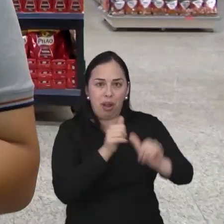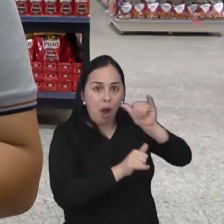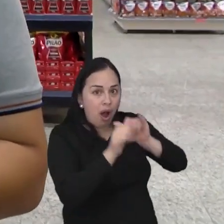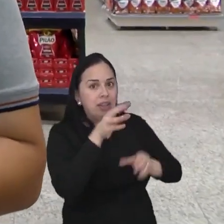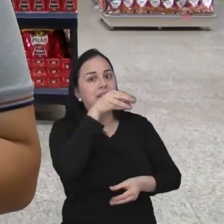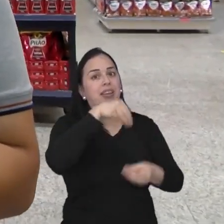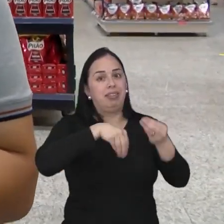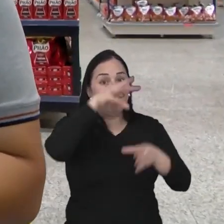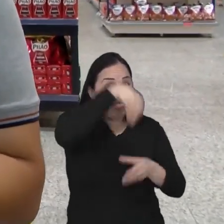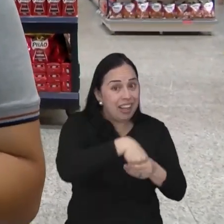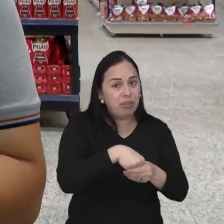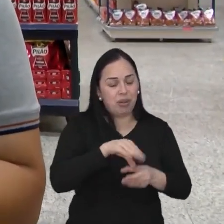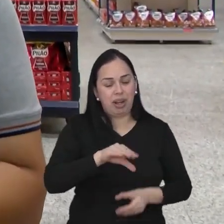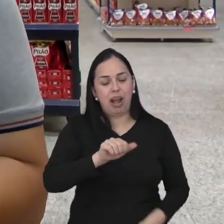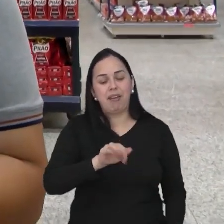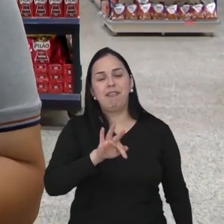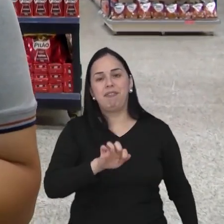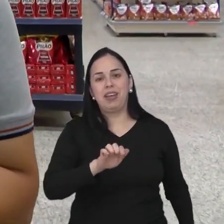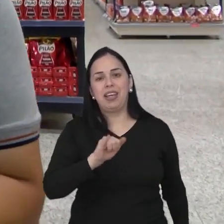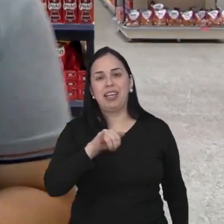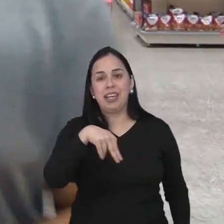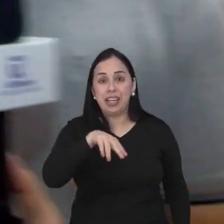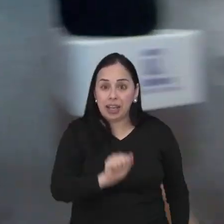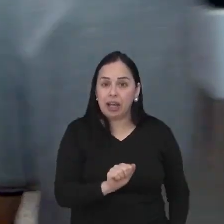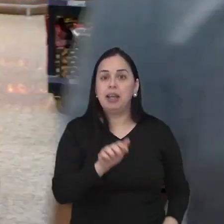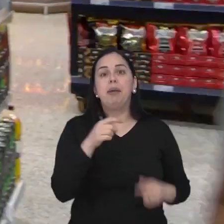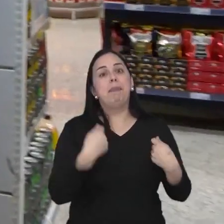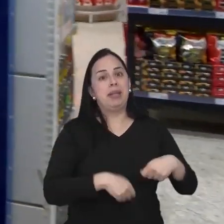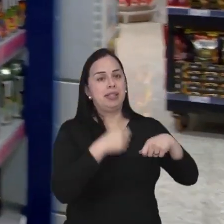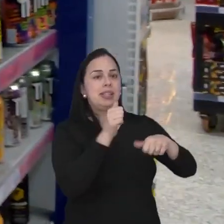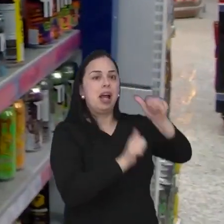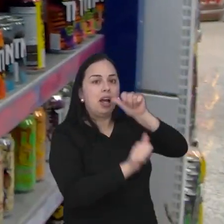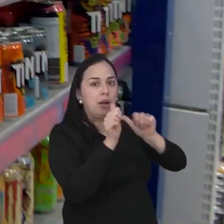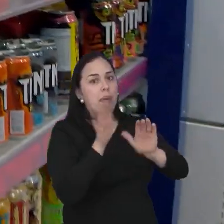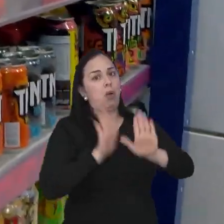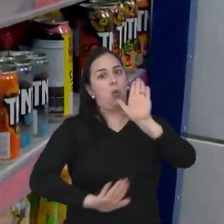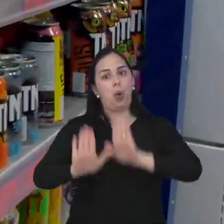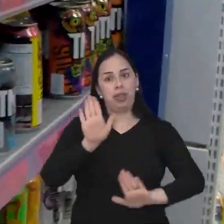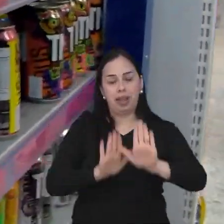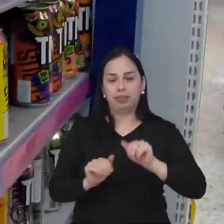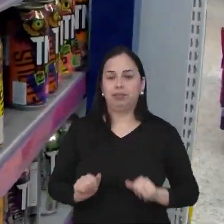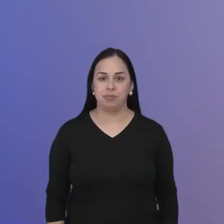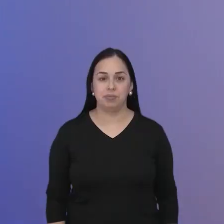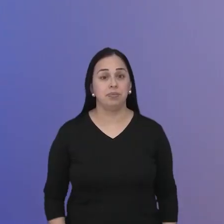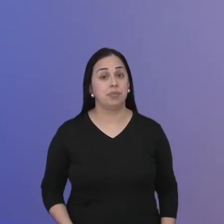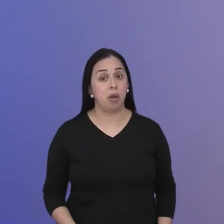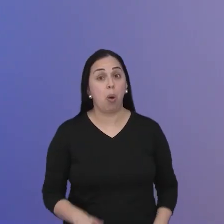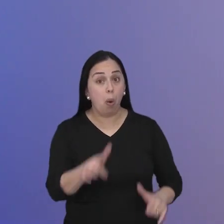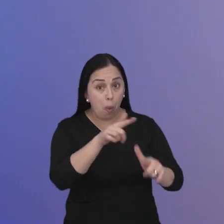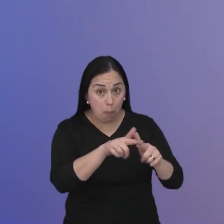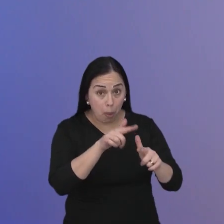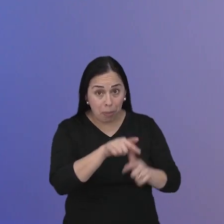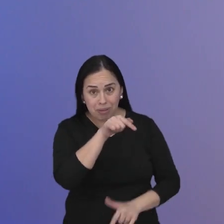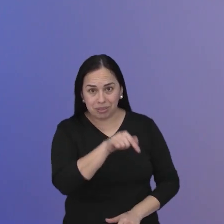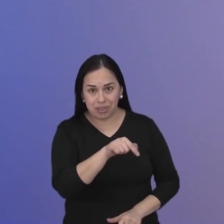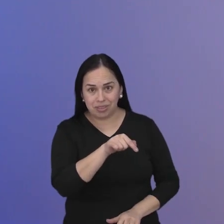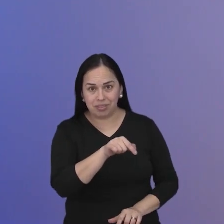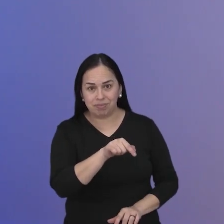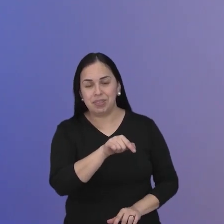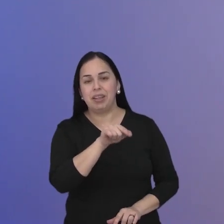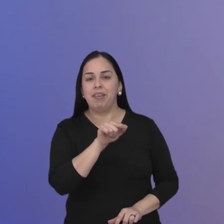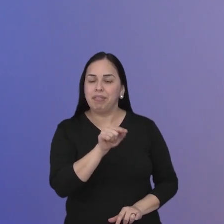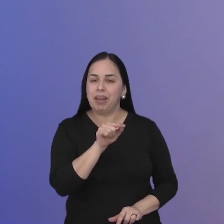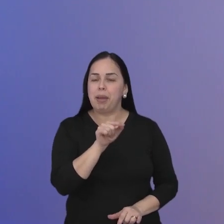jovem, esses caras aqui também têm cafeína. E assim como o café, também precisam ser consumidos com moderação. O problema do energético é que